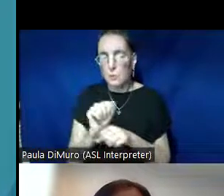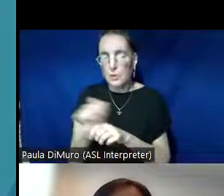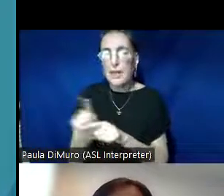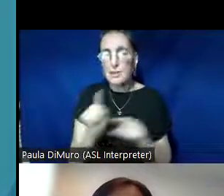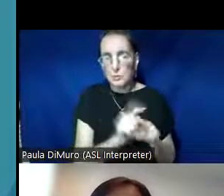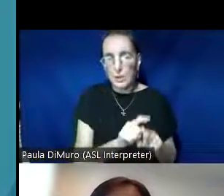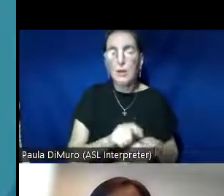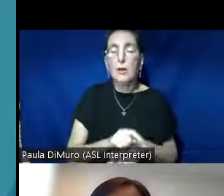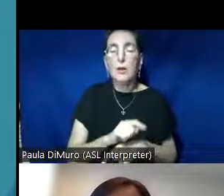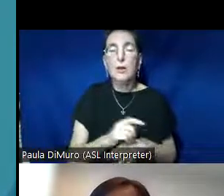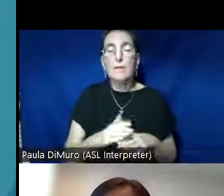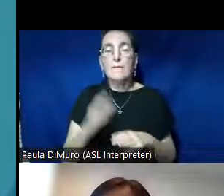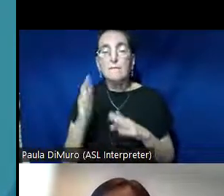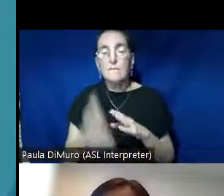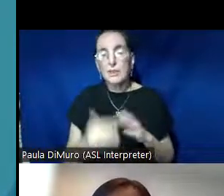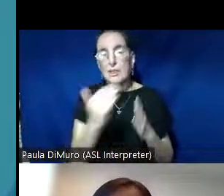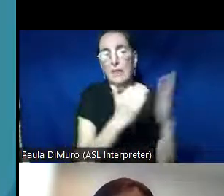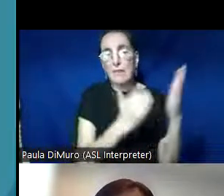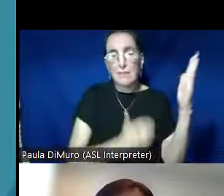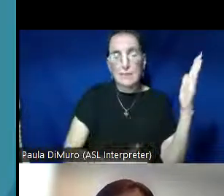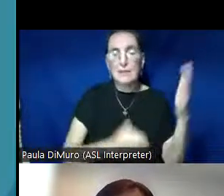para facilitar a revisão de